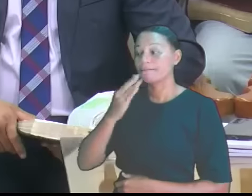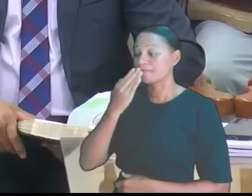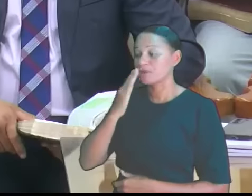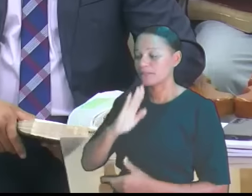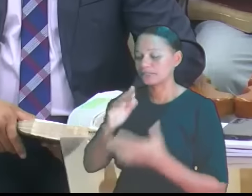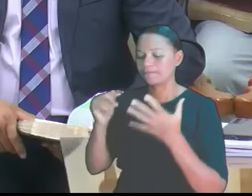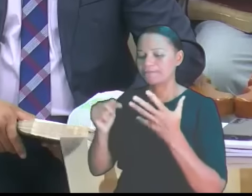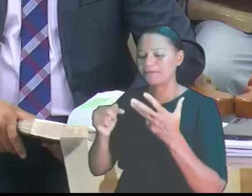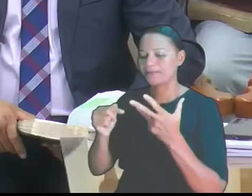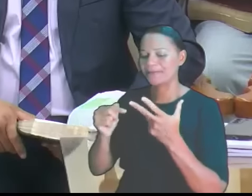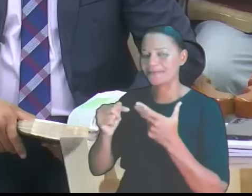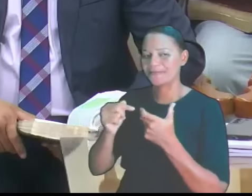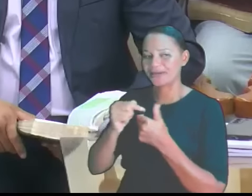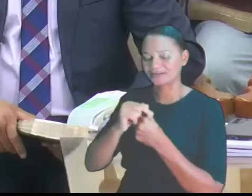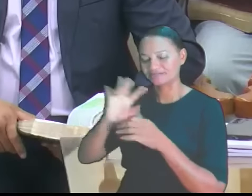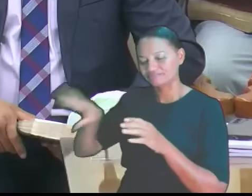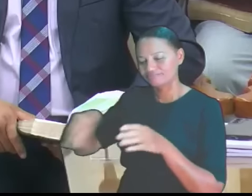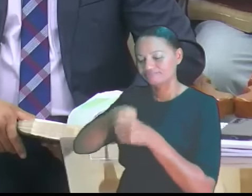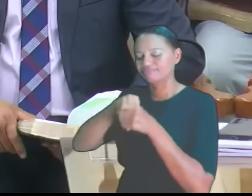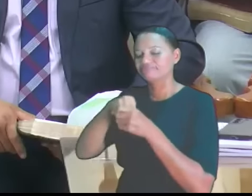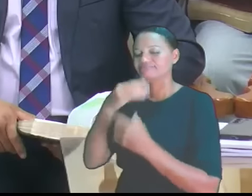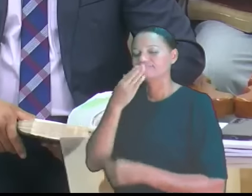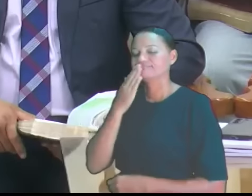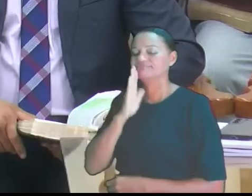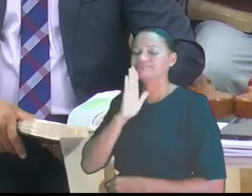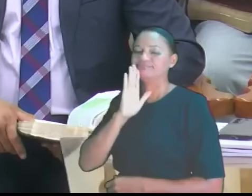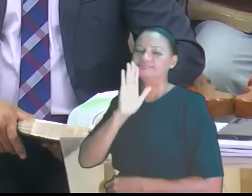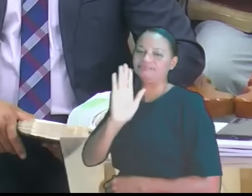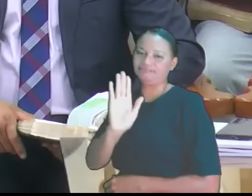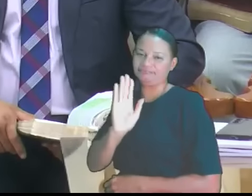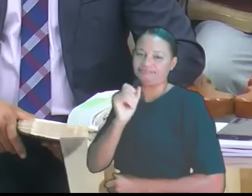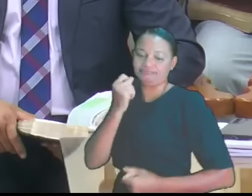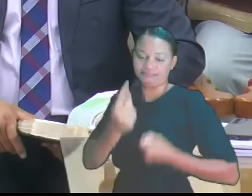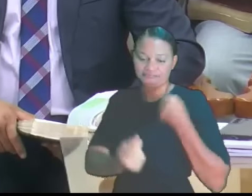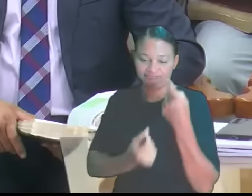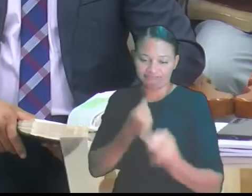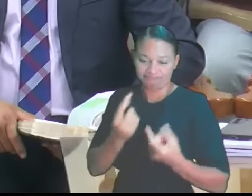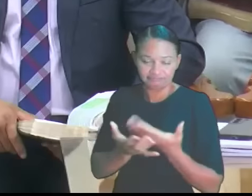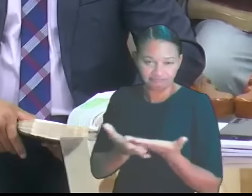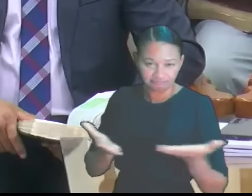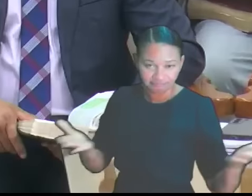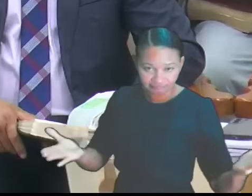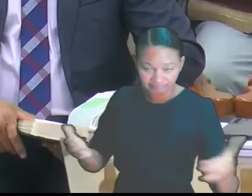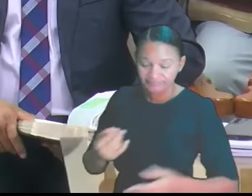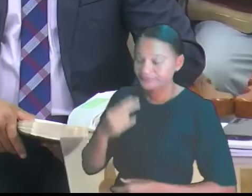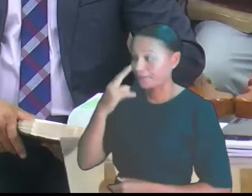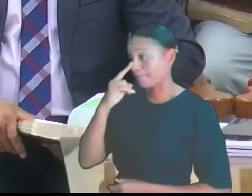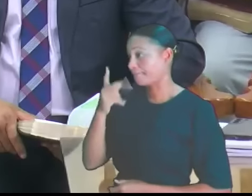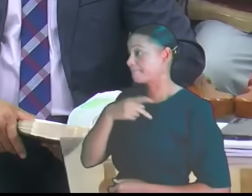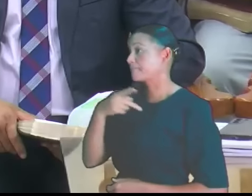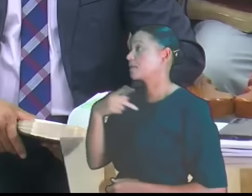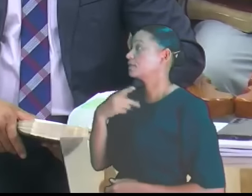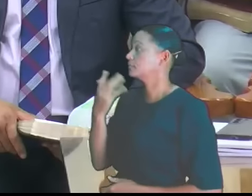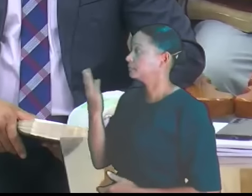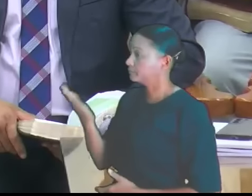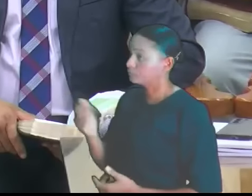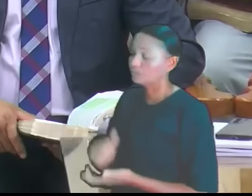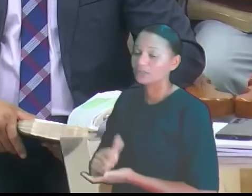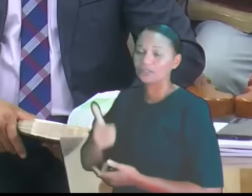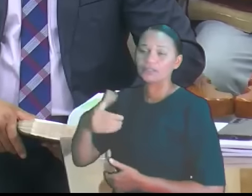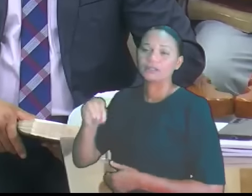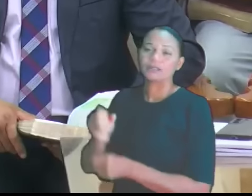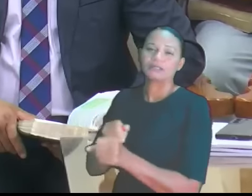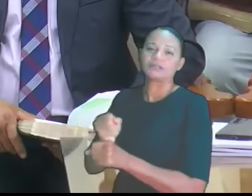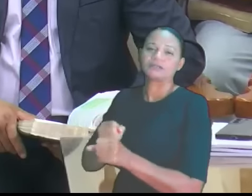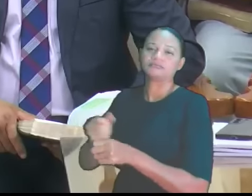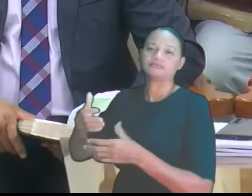promessas estão dentro da vontade condicional. De vez em quando você encontra um crente, diz: pastor, 10 anos atrás eu